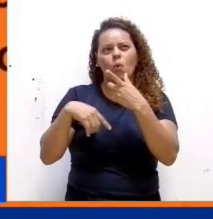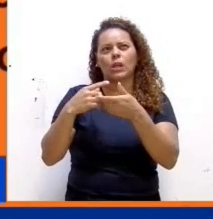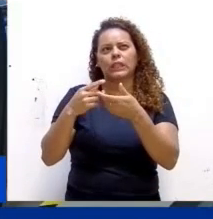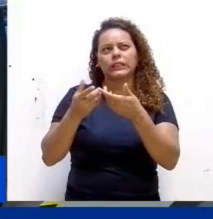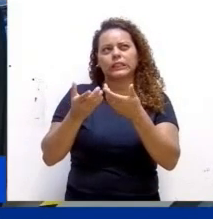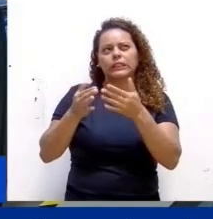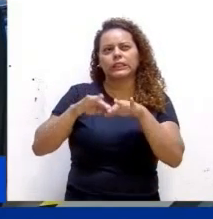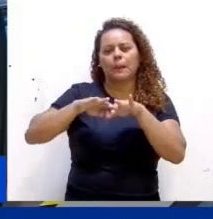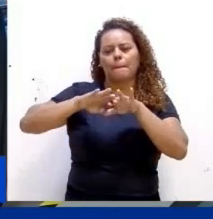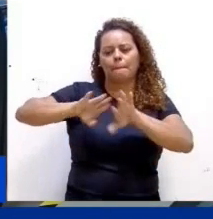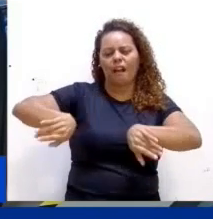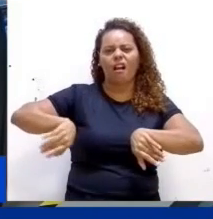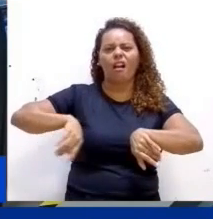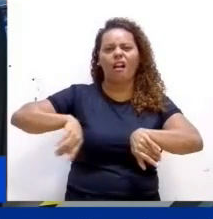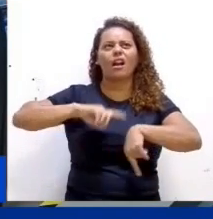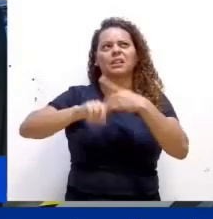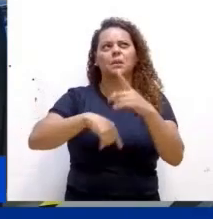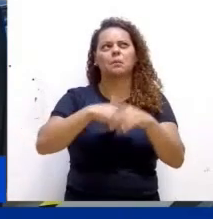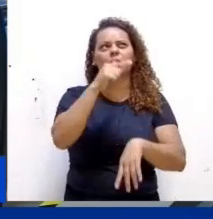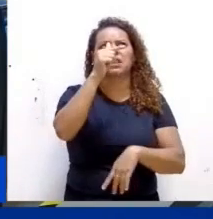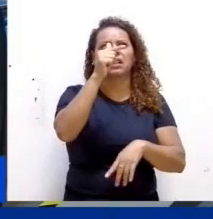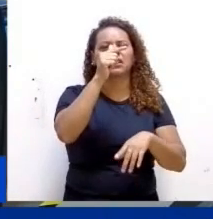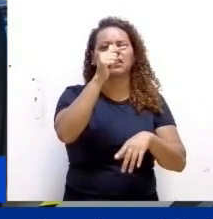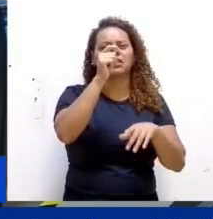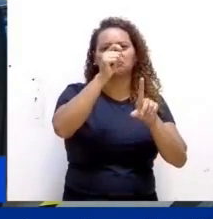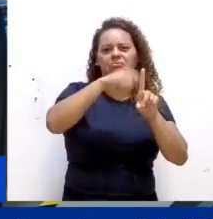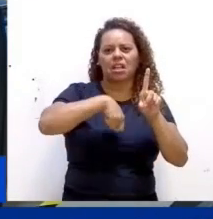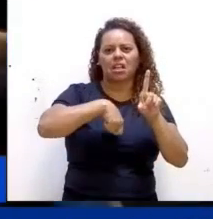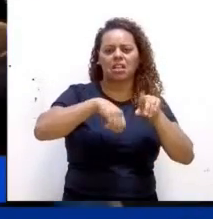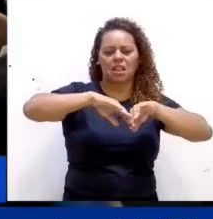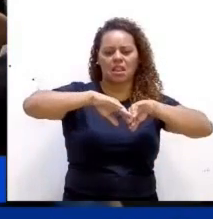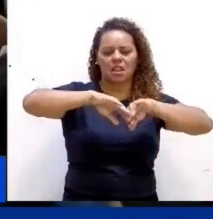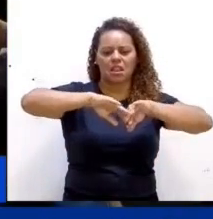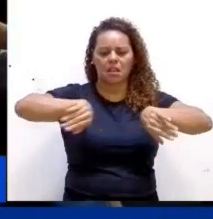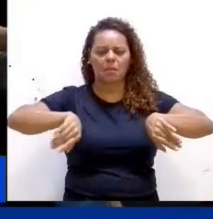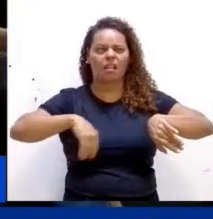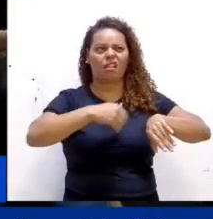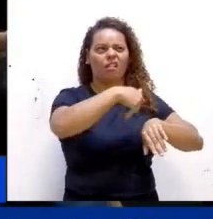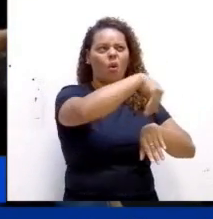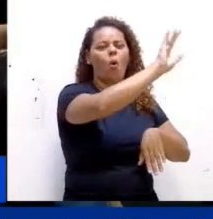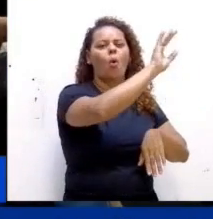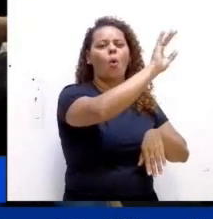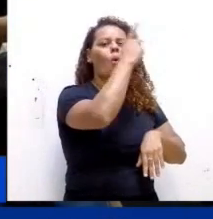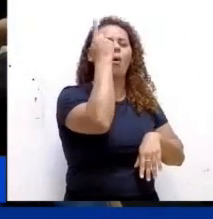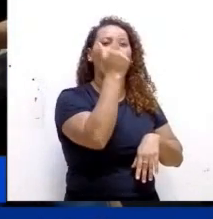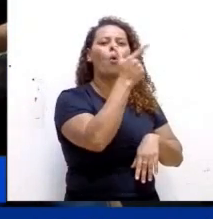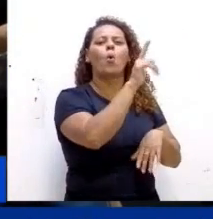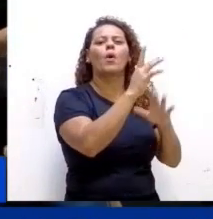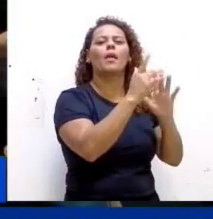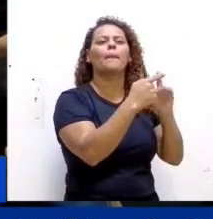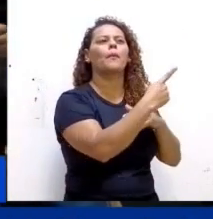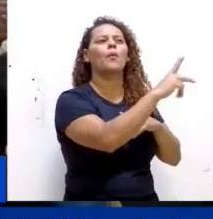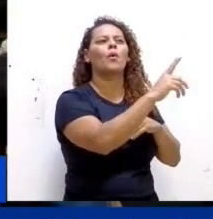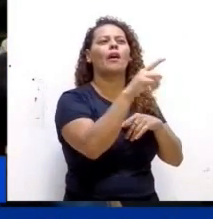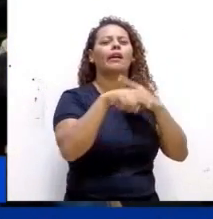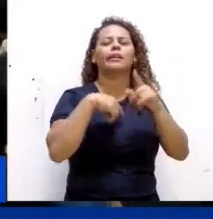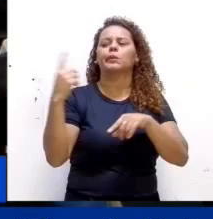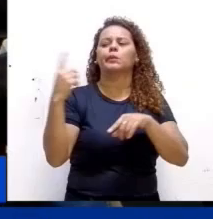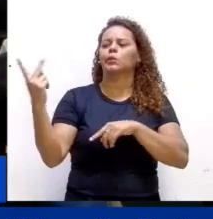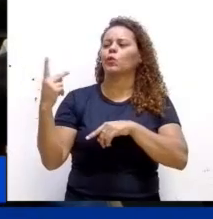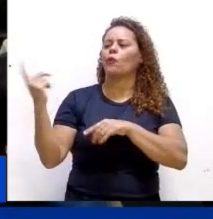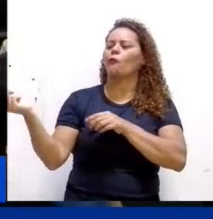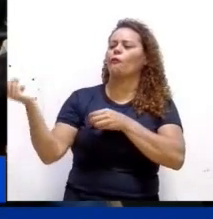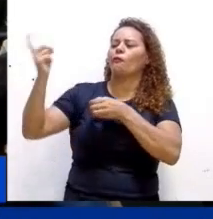ele passou 7 meses, sei lá, 8 meses, não sei, um ano, tinha uma outra pessoa, depois